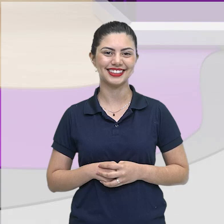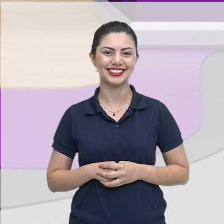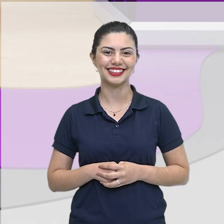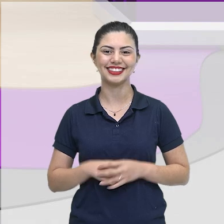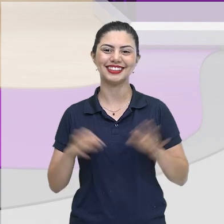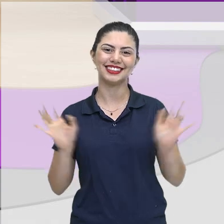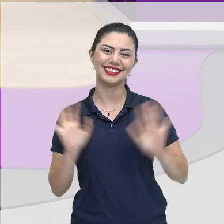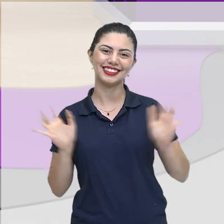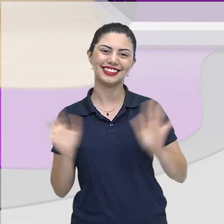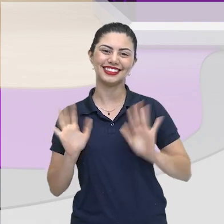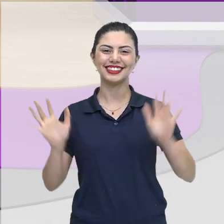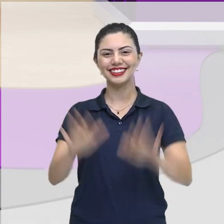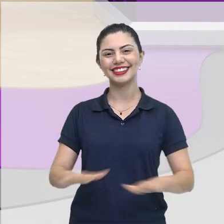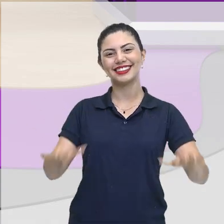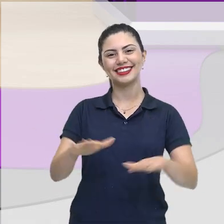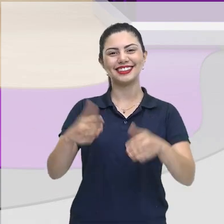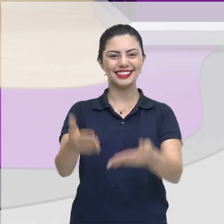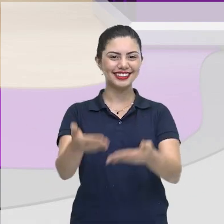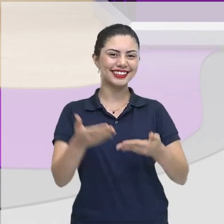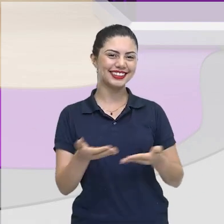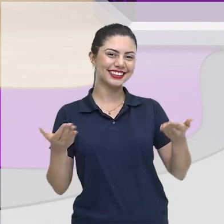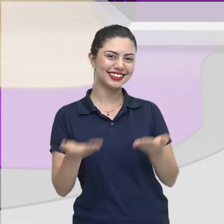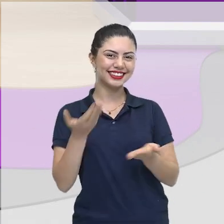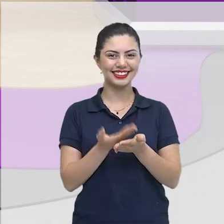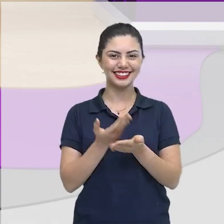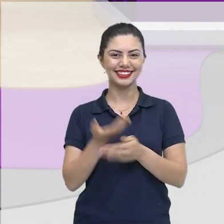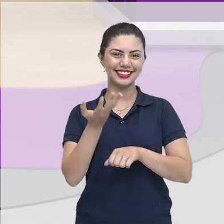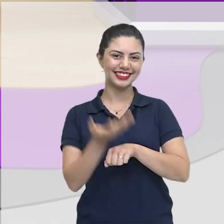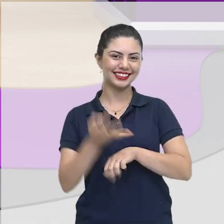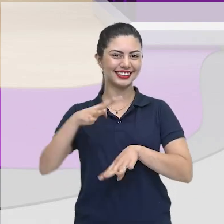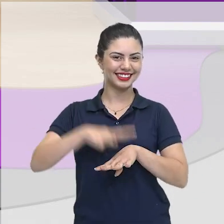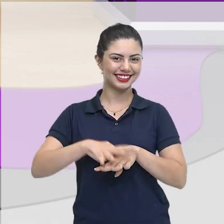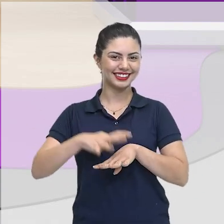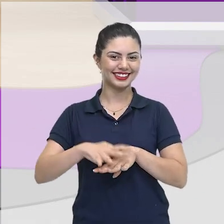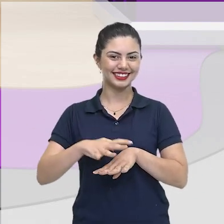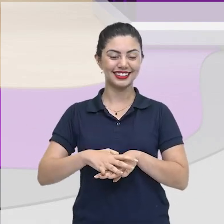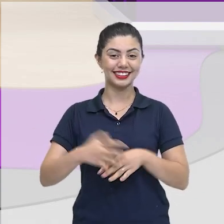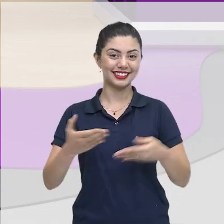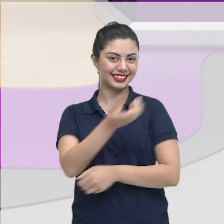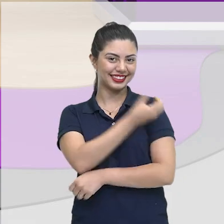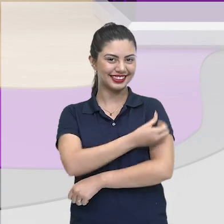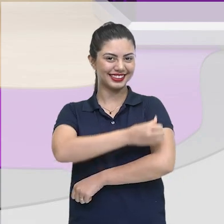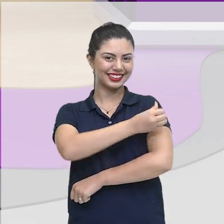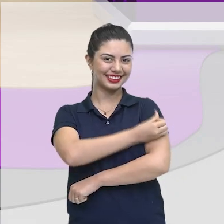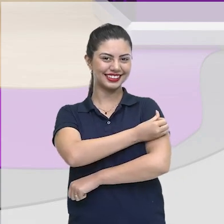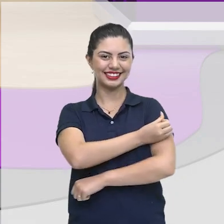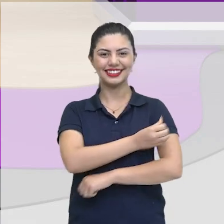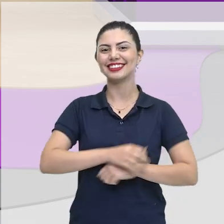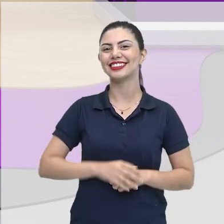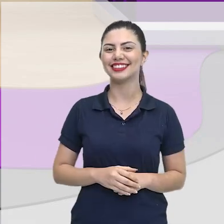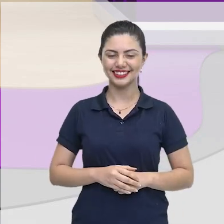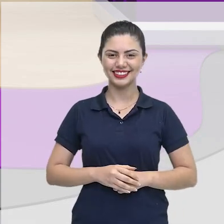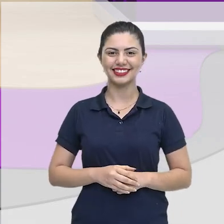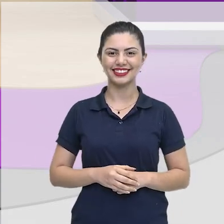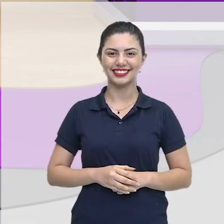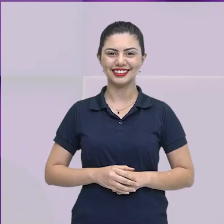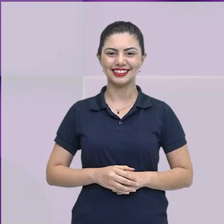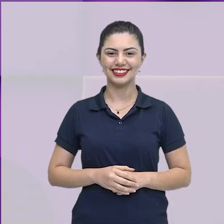Olá, sejam todos bem-vindos a mais uma aula de matemática, sexto ano, ensino